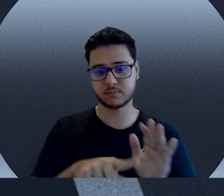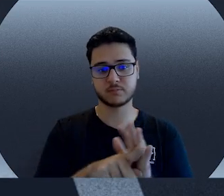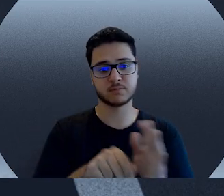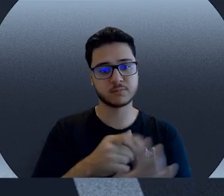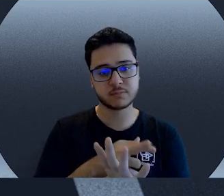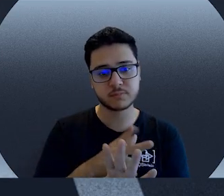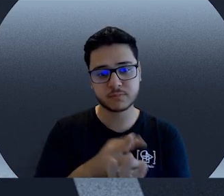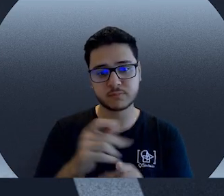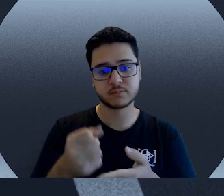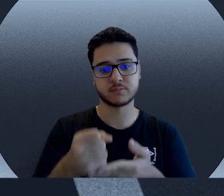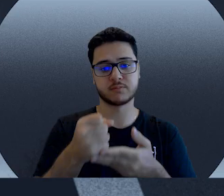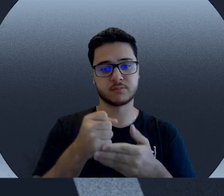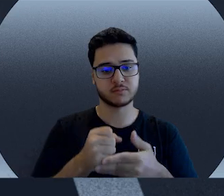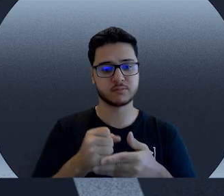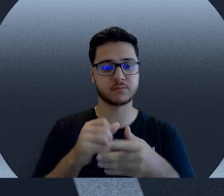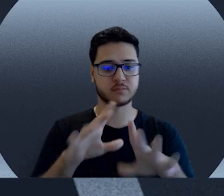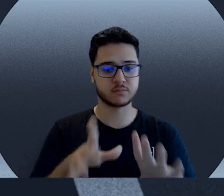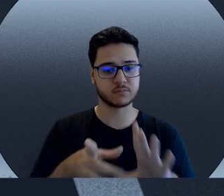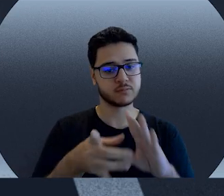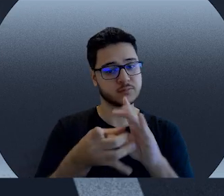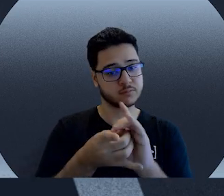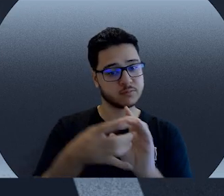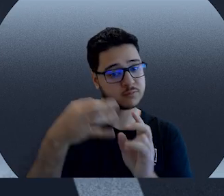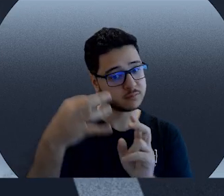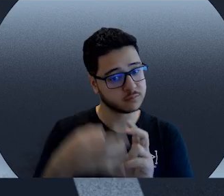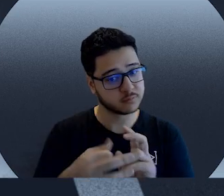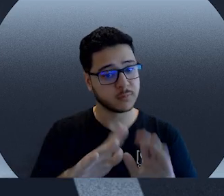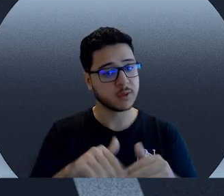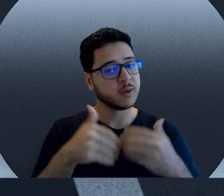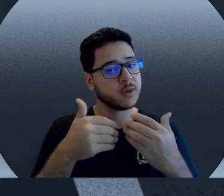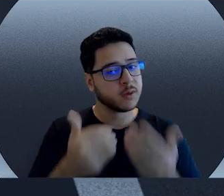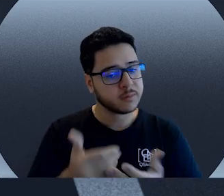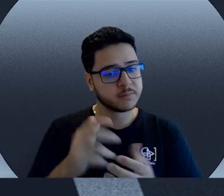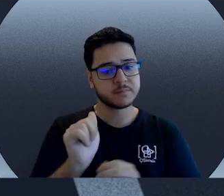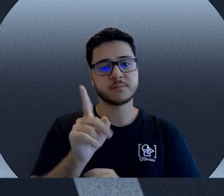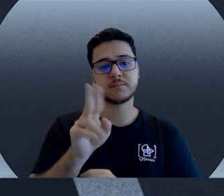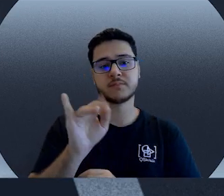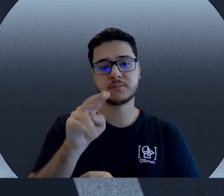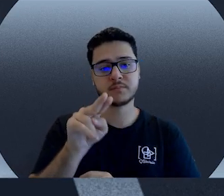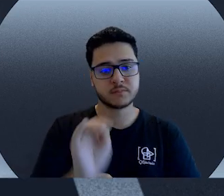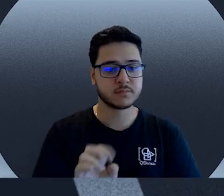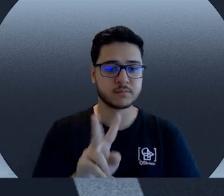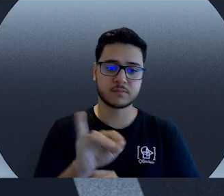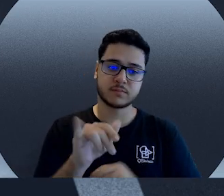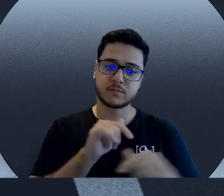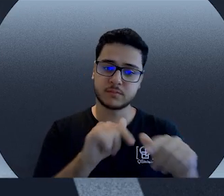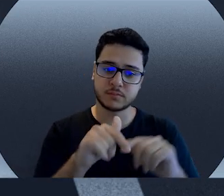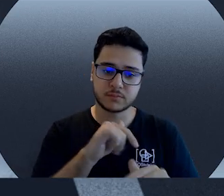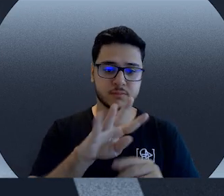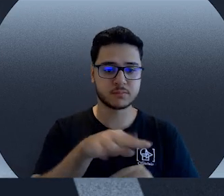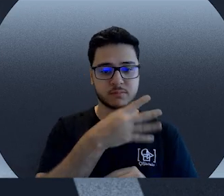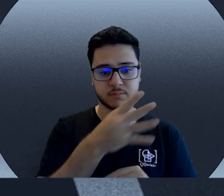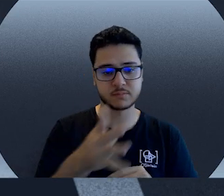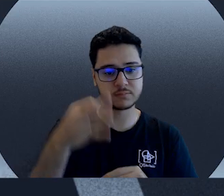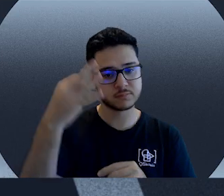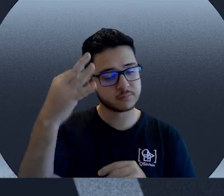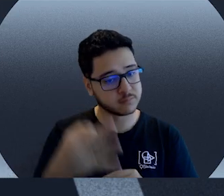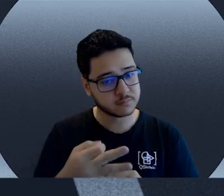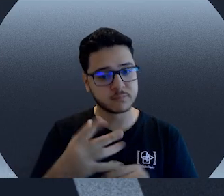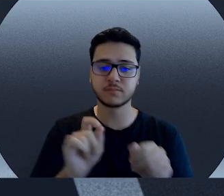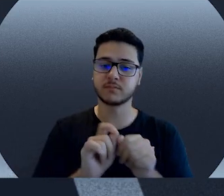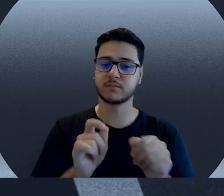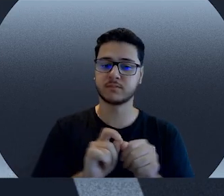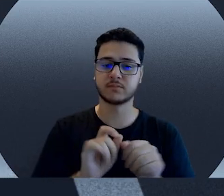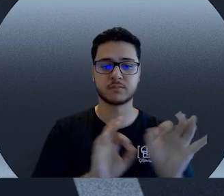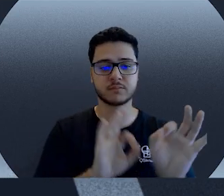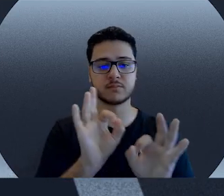suportes, ele une a colagem, né, a fotocolagem. A Adriana vai trabalhar com pintura somado à escultura, é quase